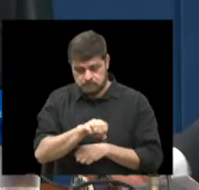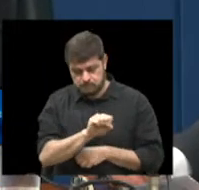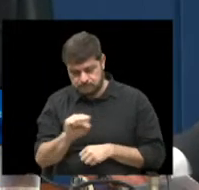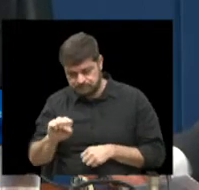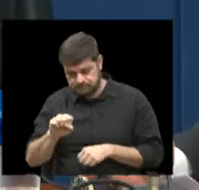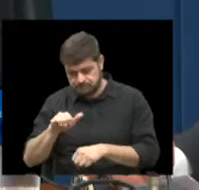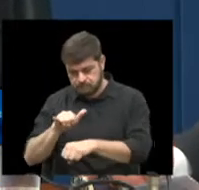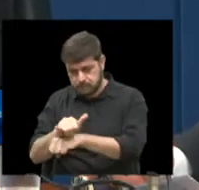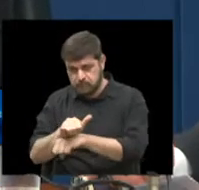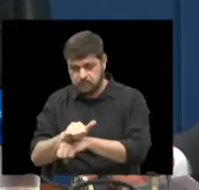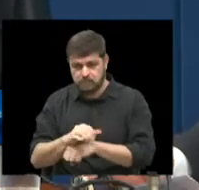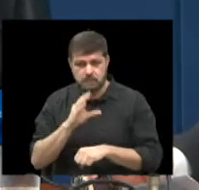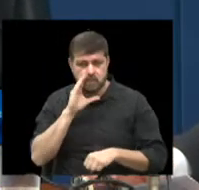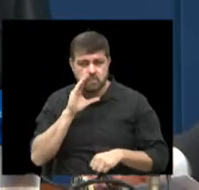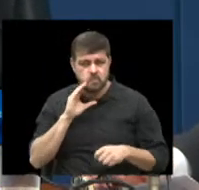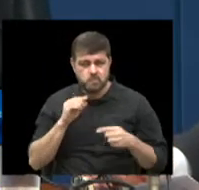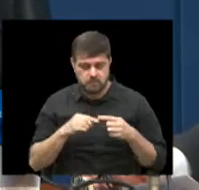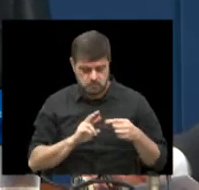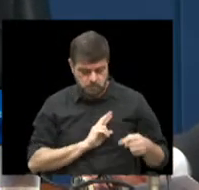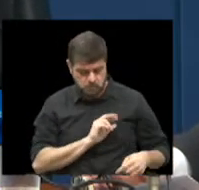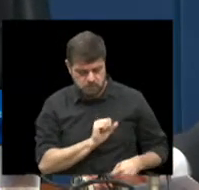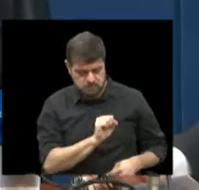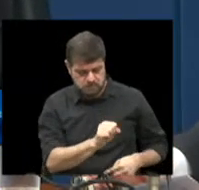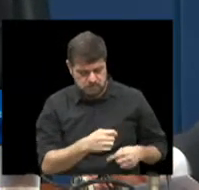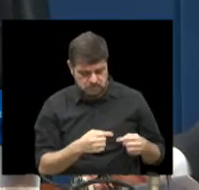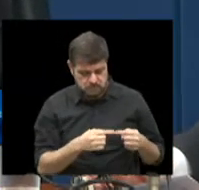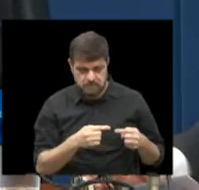ausente. Luiz Cirilo, sim. Luiz Rossini, sim.